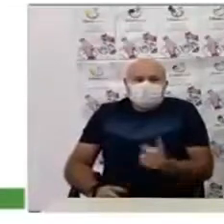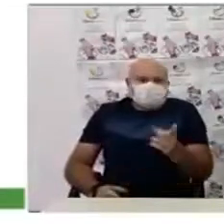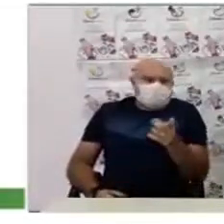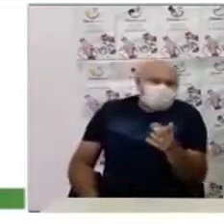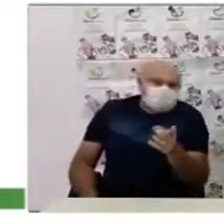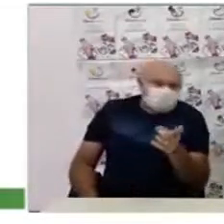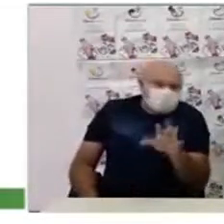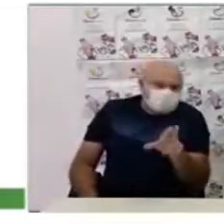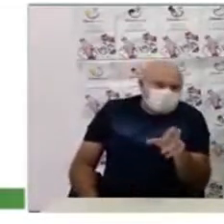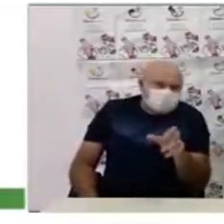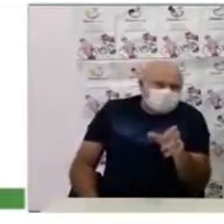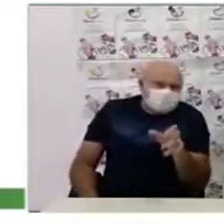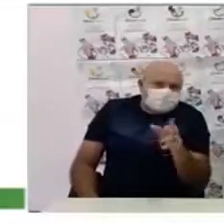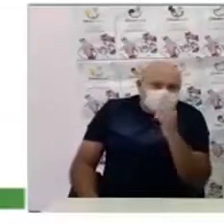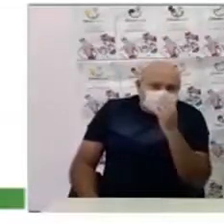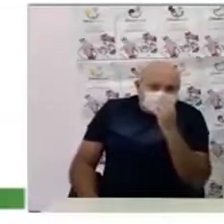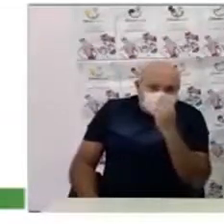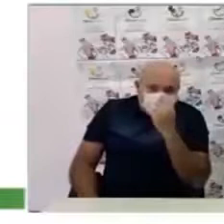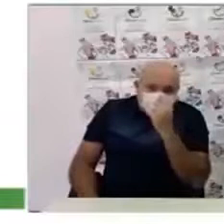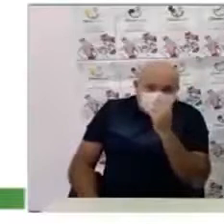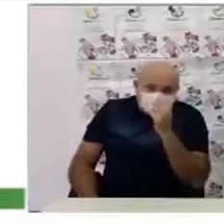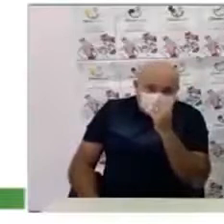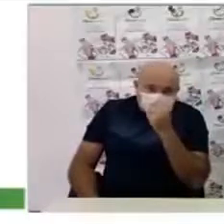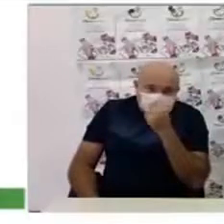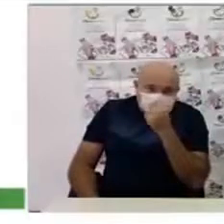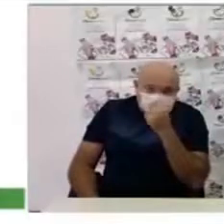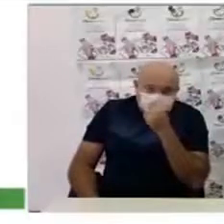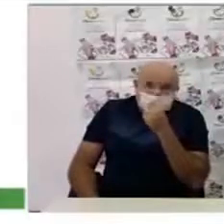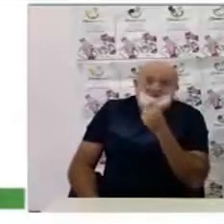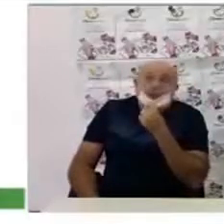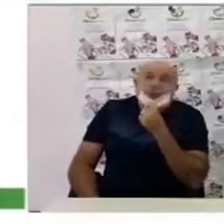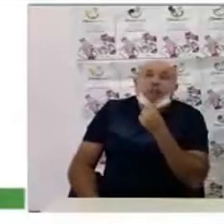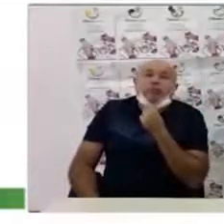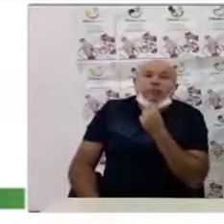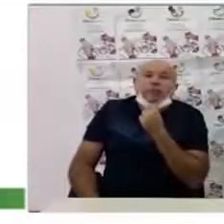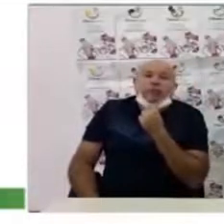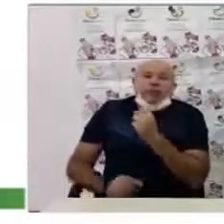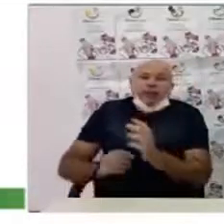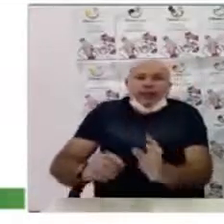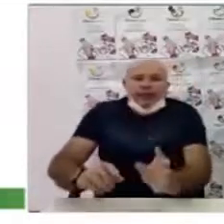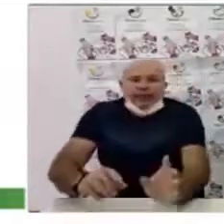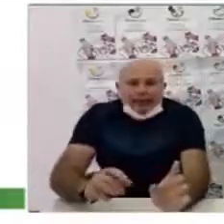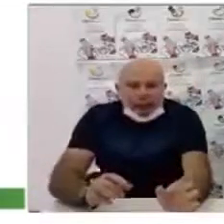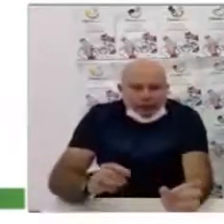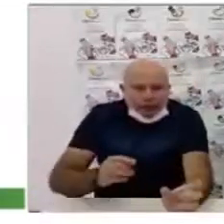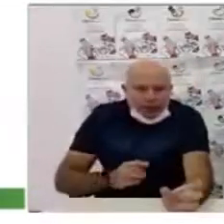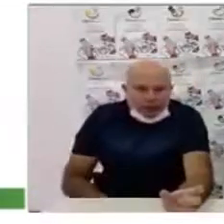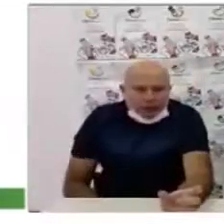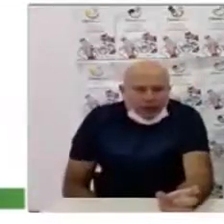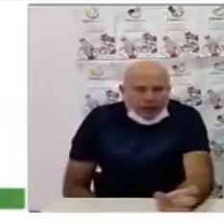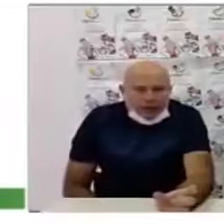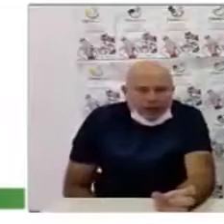Você quer falar isso aí? Eu posso falar. Pode falar. Não, você vê aí o nosso exemplo, essa região de